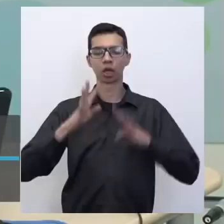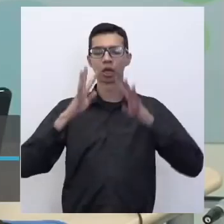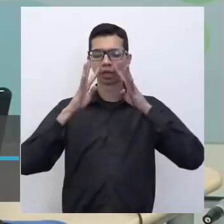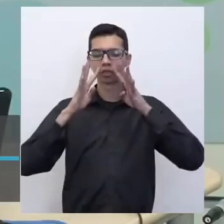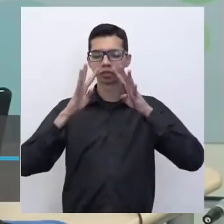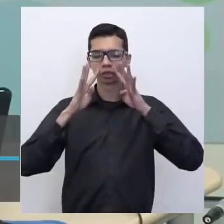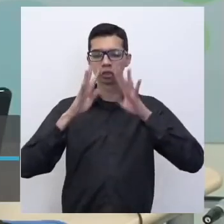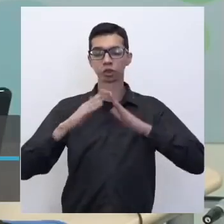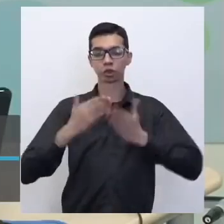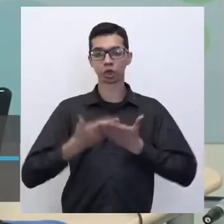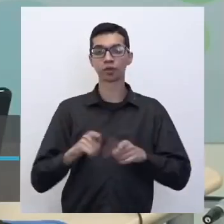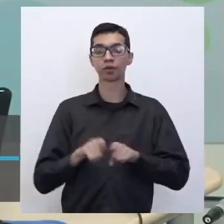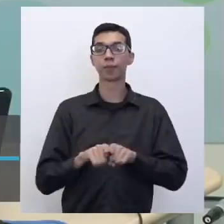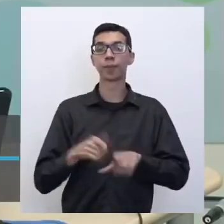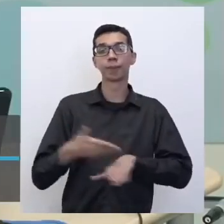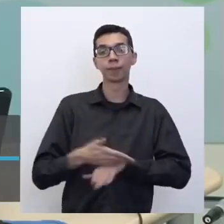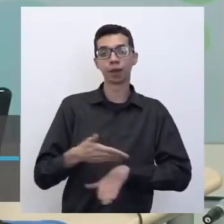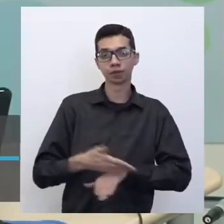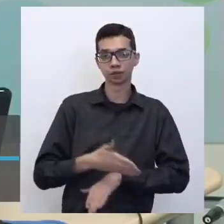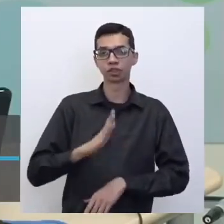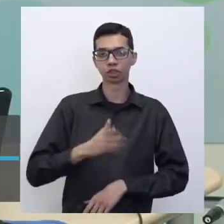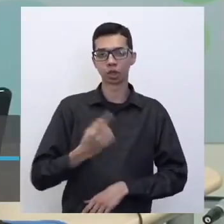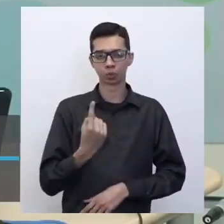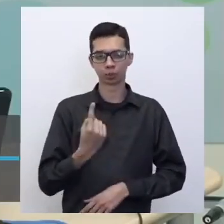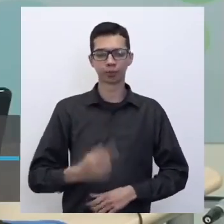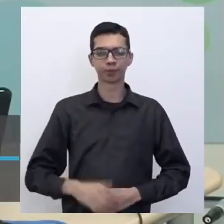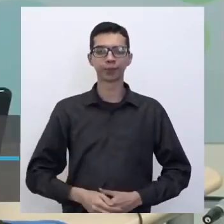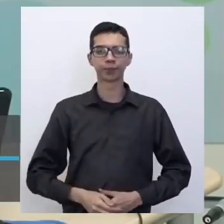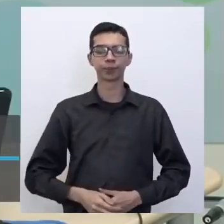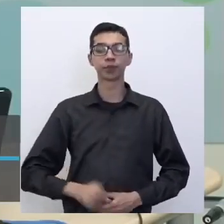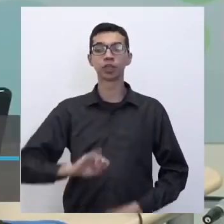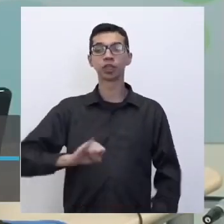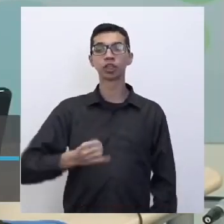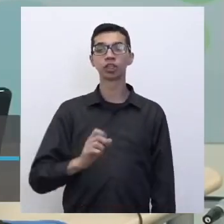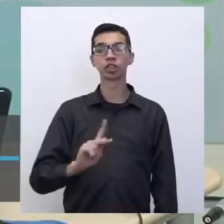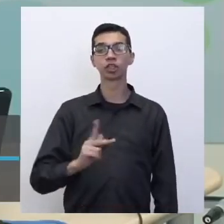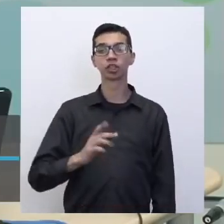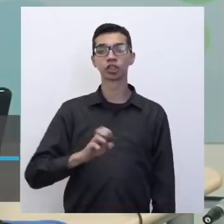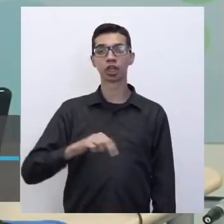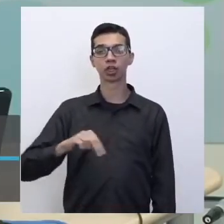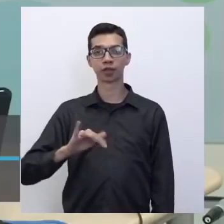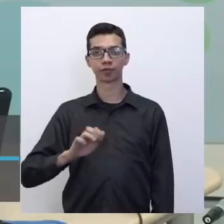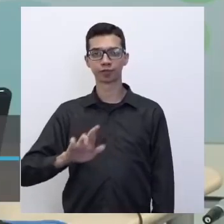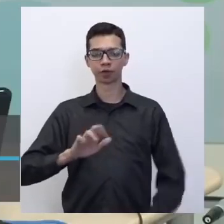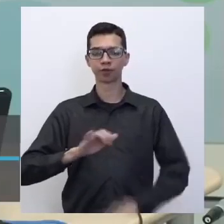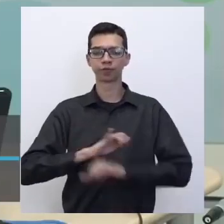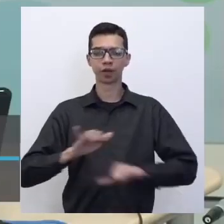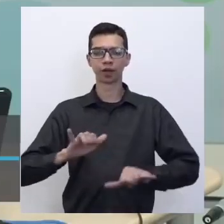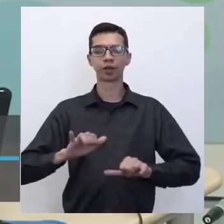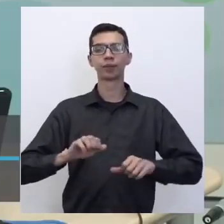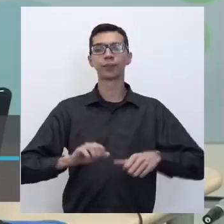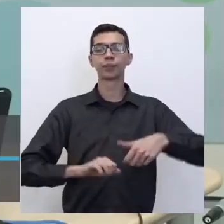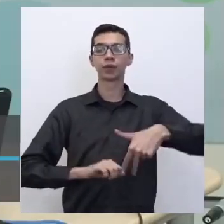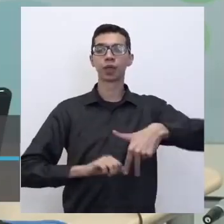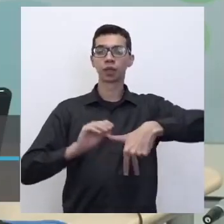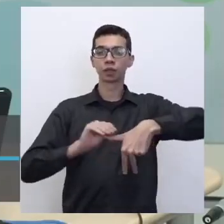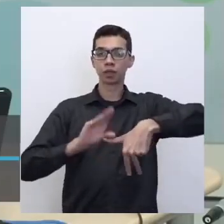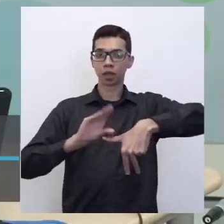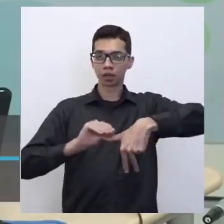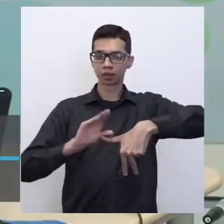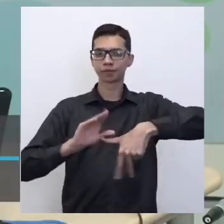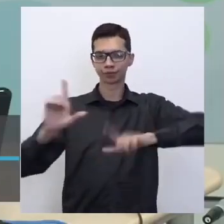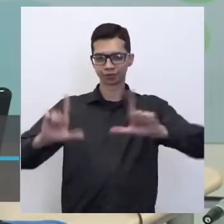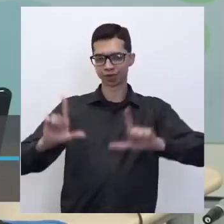A Jennifer diz que assiste pela TV Cultura de vez em quando. O Carlos Eduardo citou no SESI